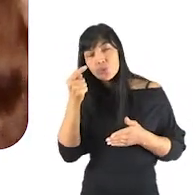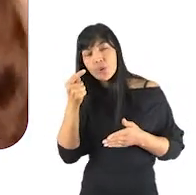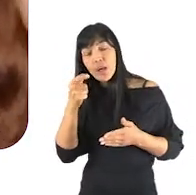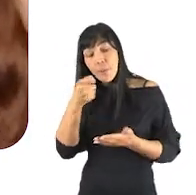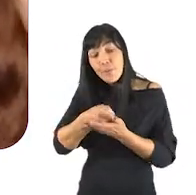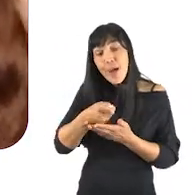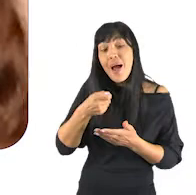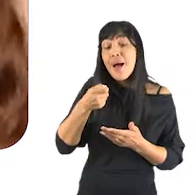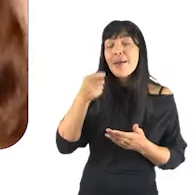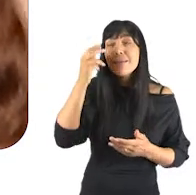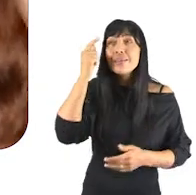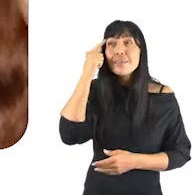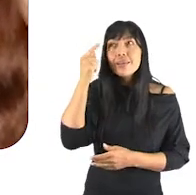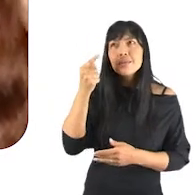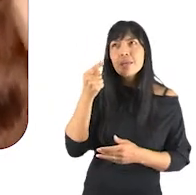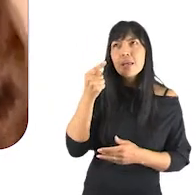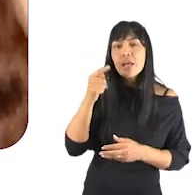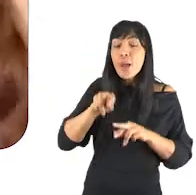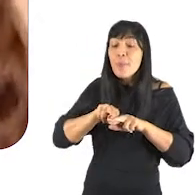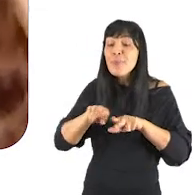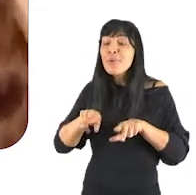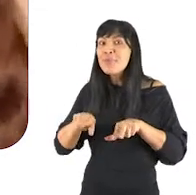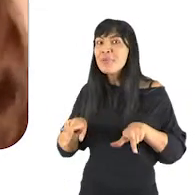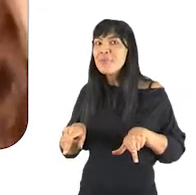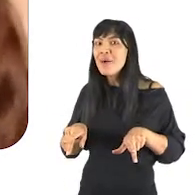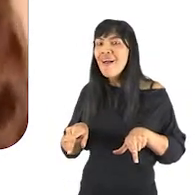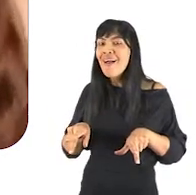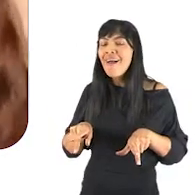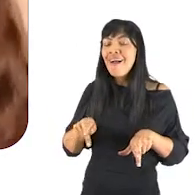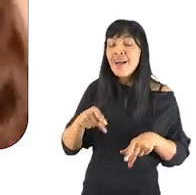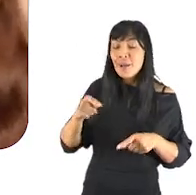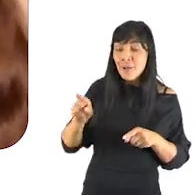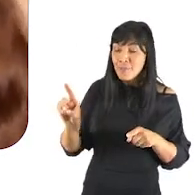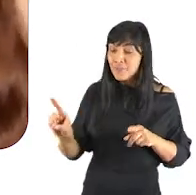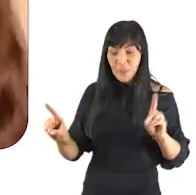cliente num ponto de vista diferencial dos